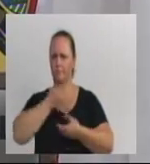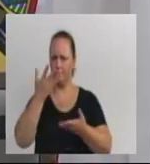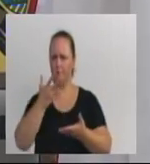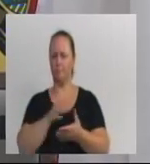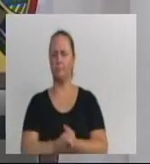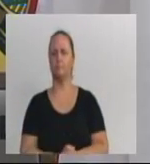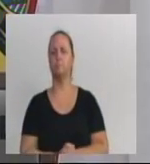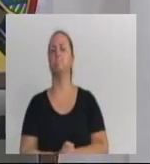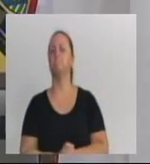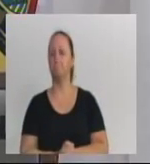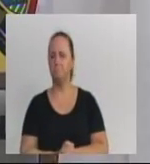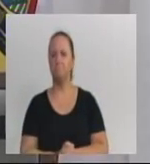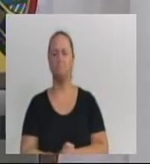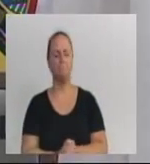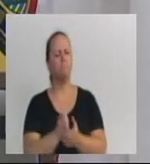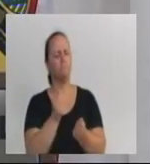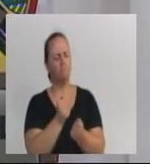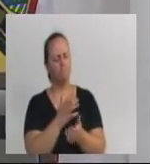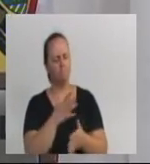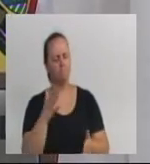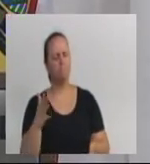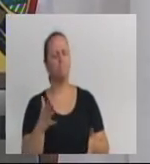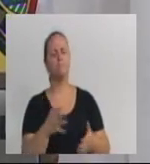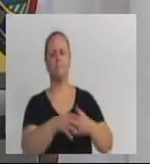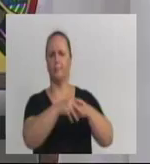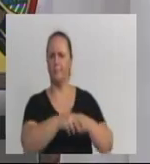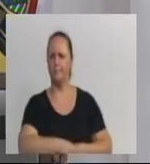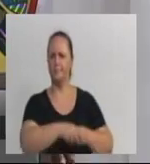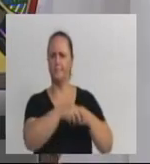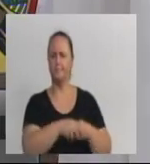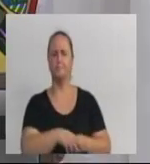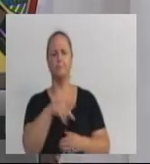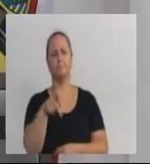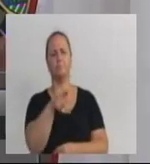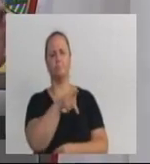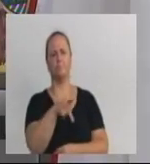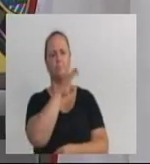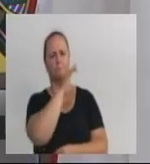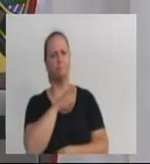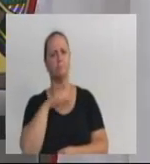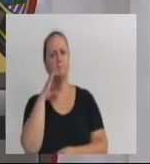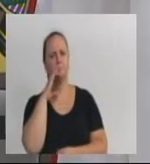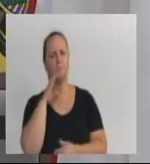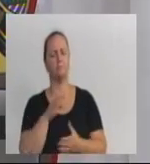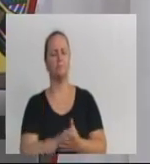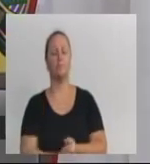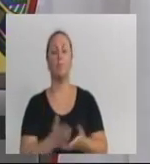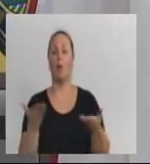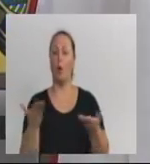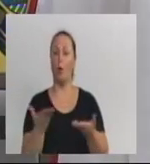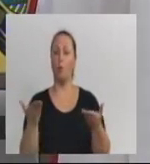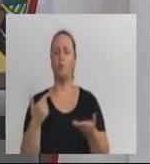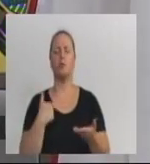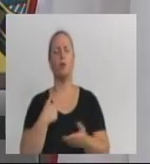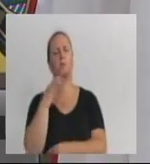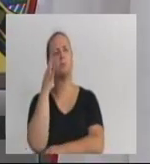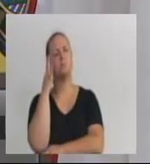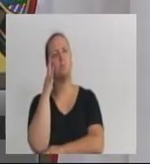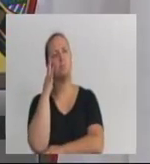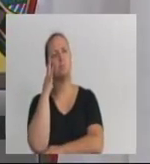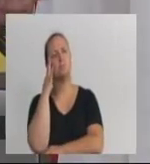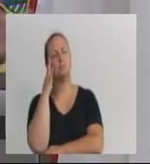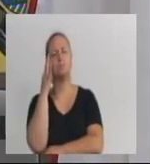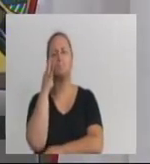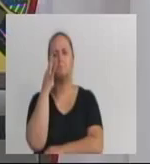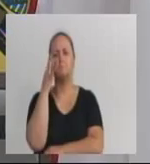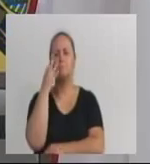brilhante reflexão do professor César Sim e dizer que hoje, quando vim e escutava esse cientista político, que também vai na mesma